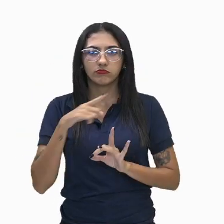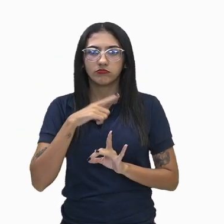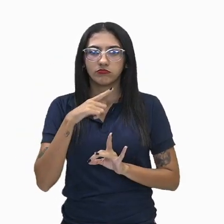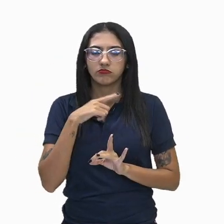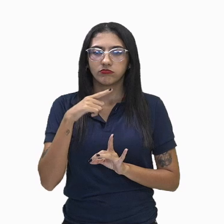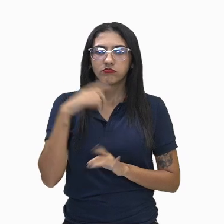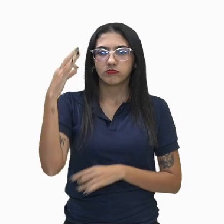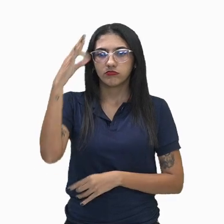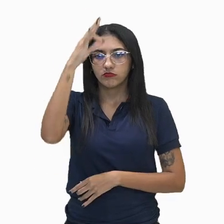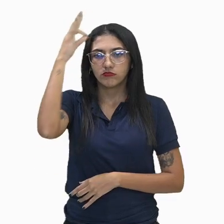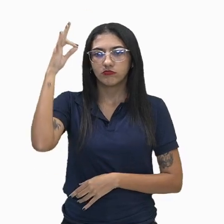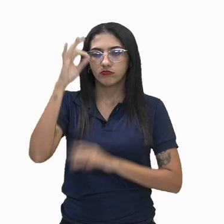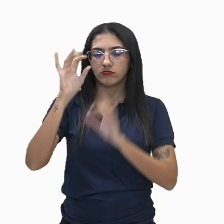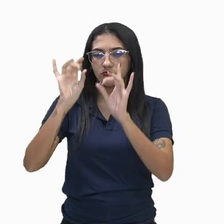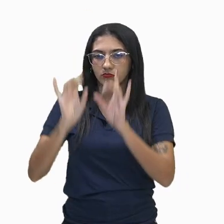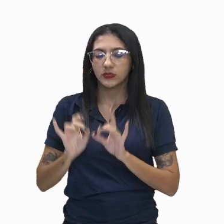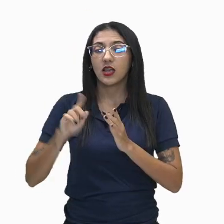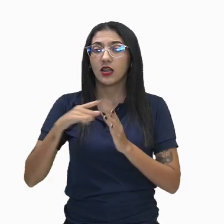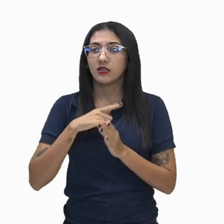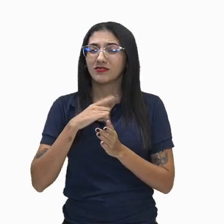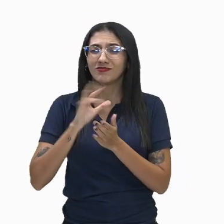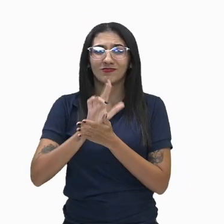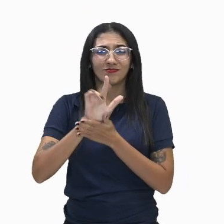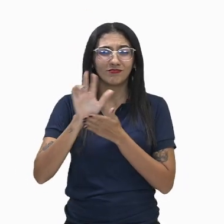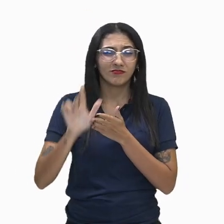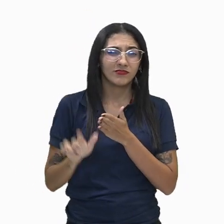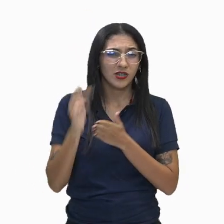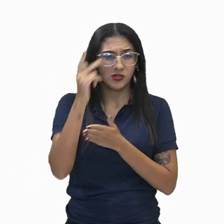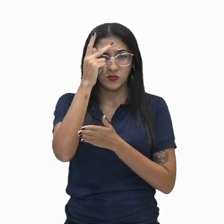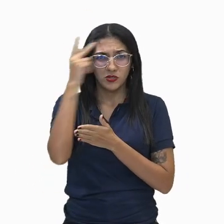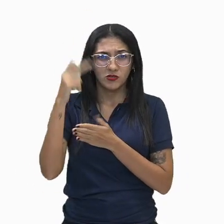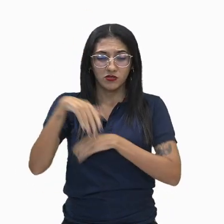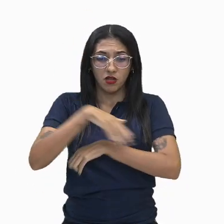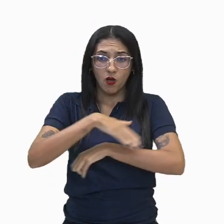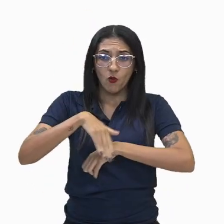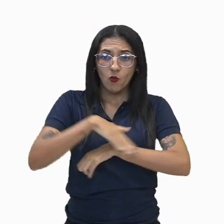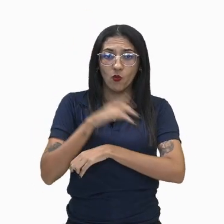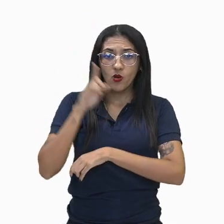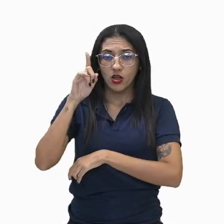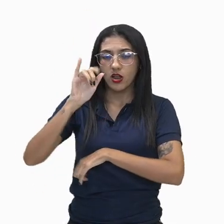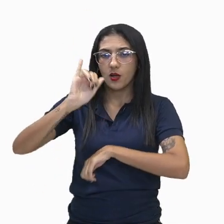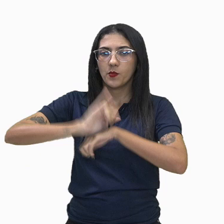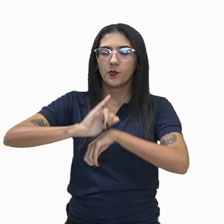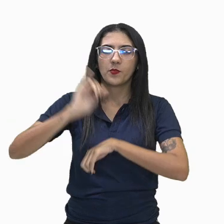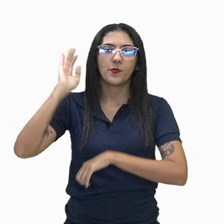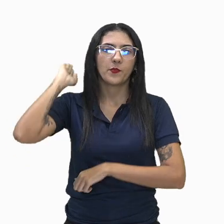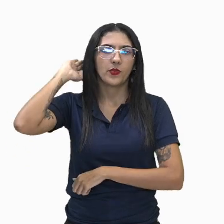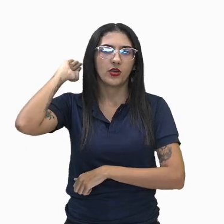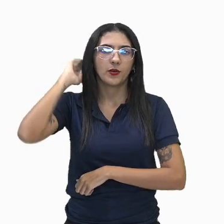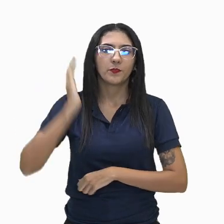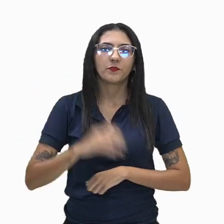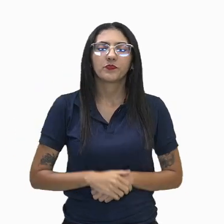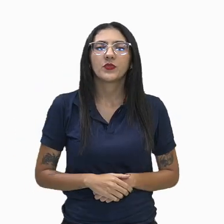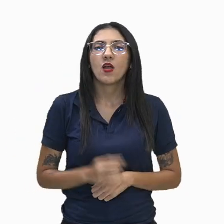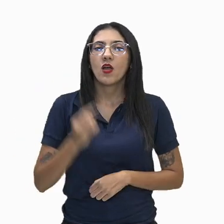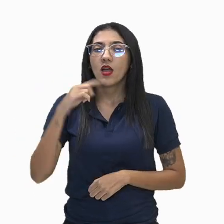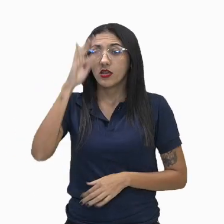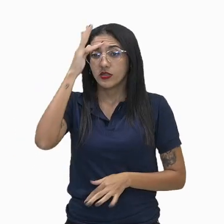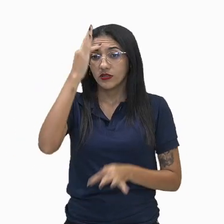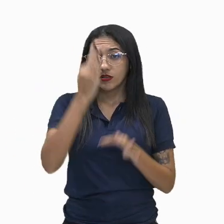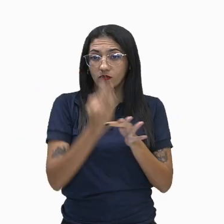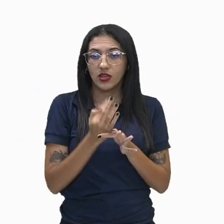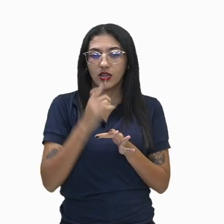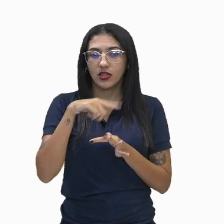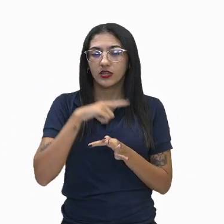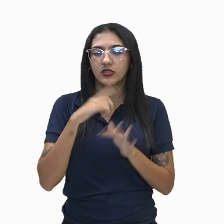estado. A festa reúne dezenas de milhares de fiéis nas ruas da capital paraense. A fé e a devoção dessa